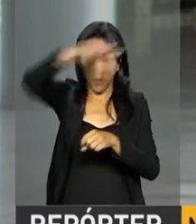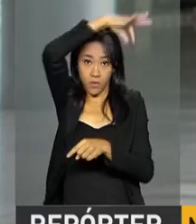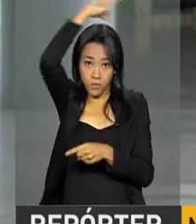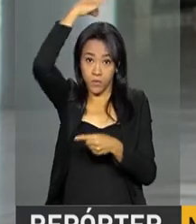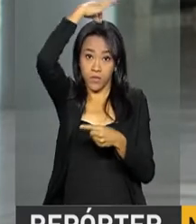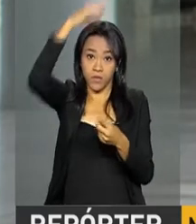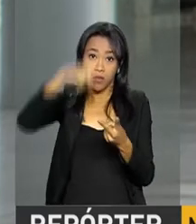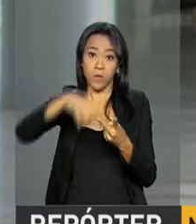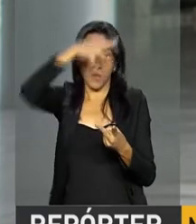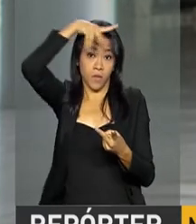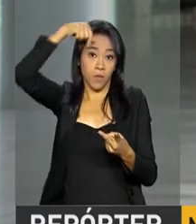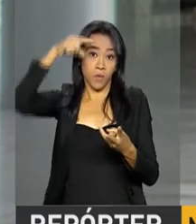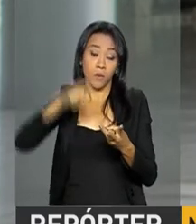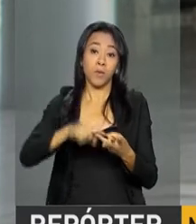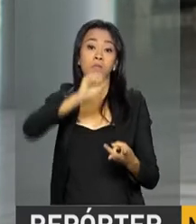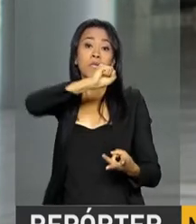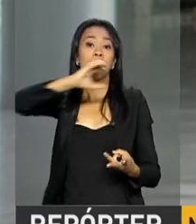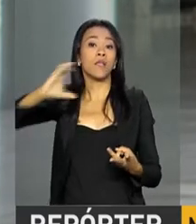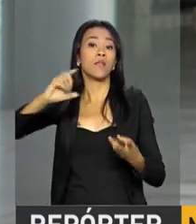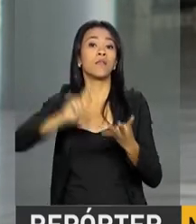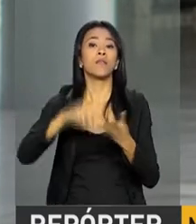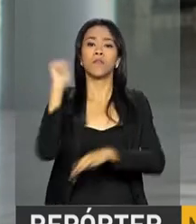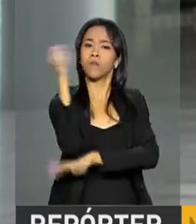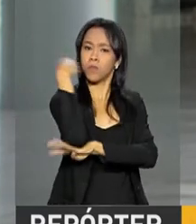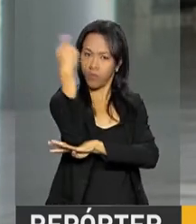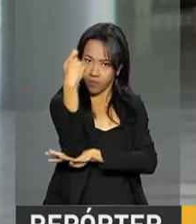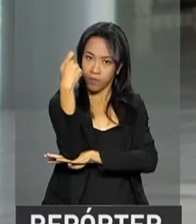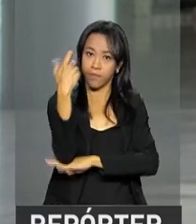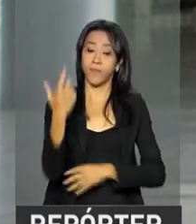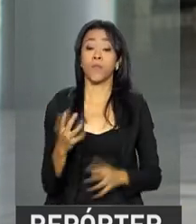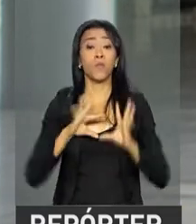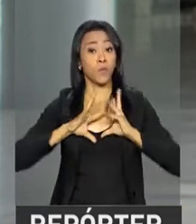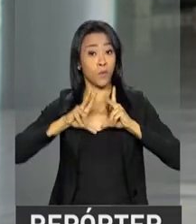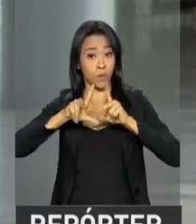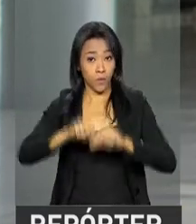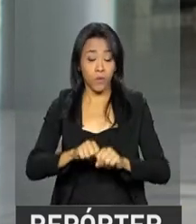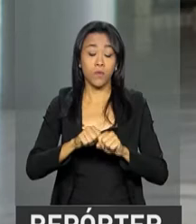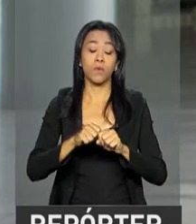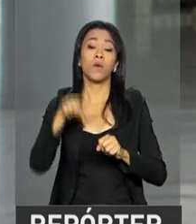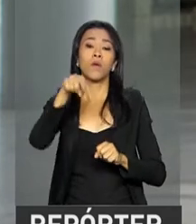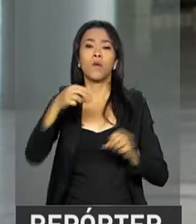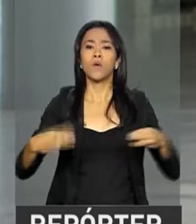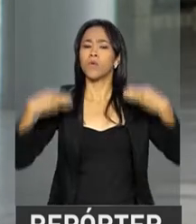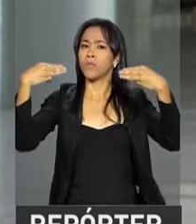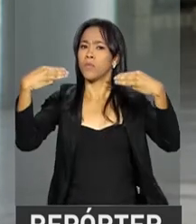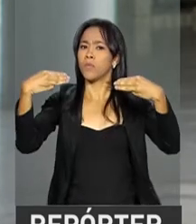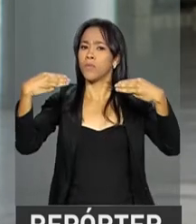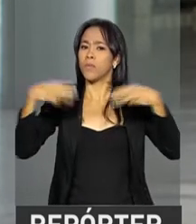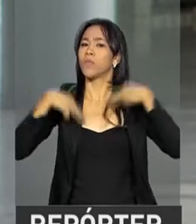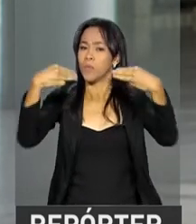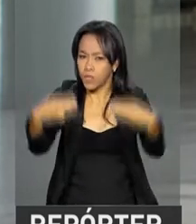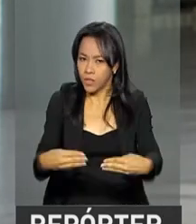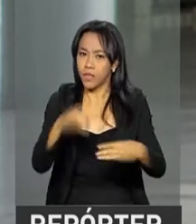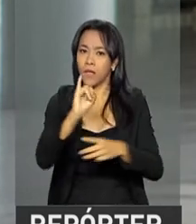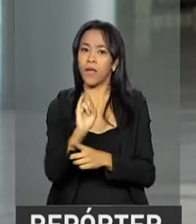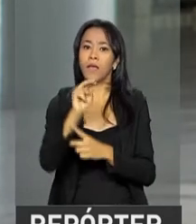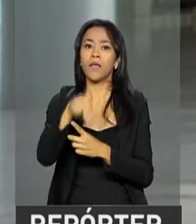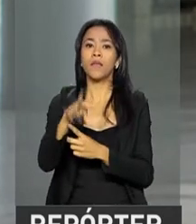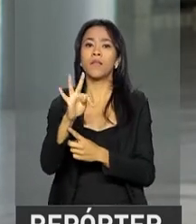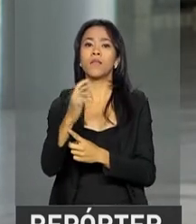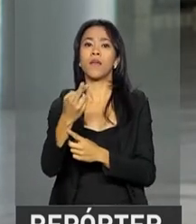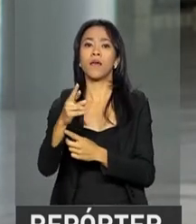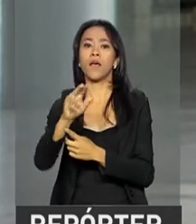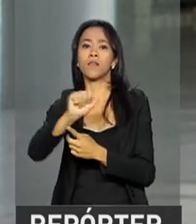mato grosso santa catarina e rio grande do sul ao todo o ministério da integração nacional liberou mais de